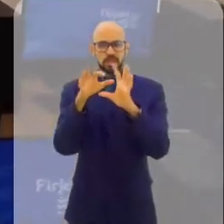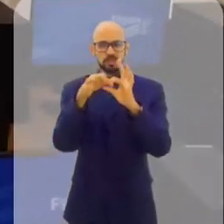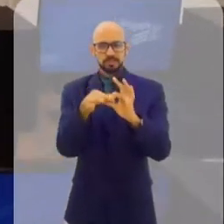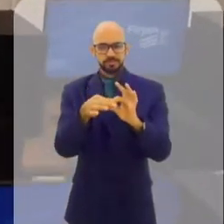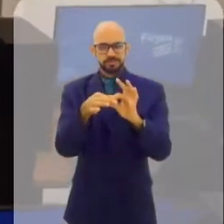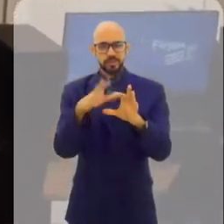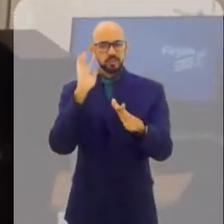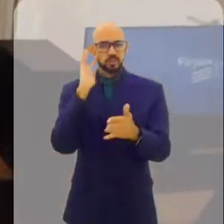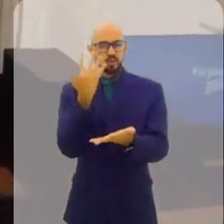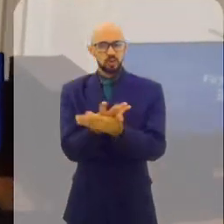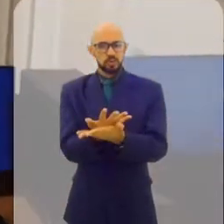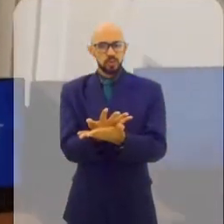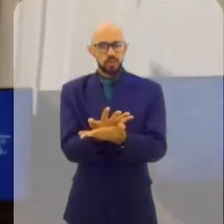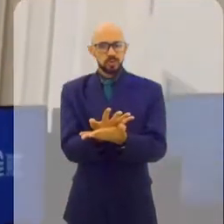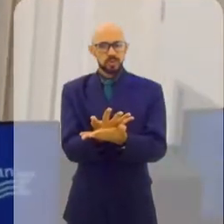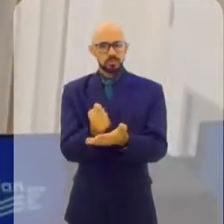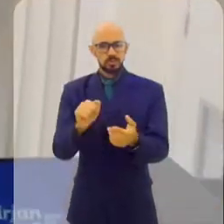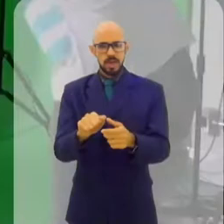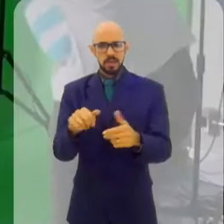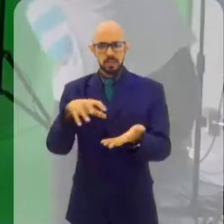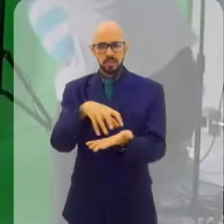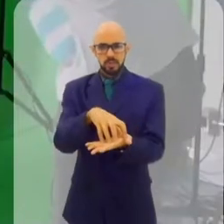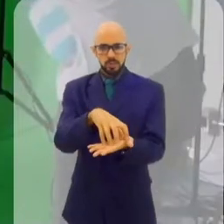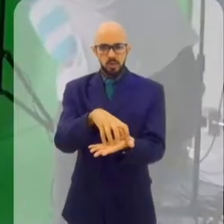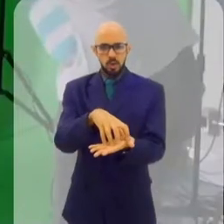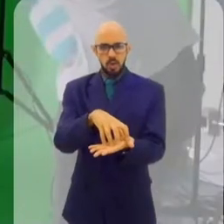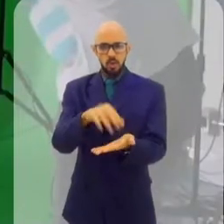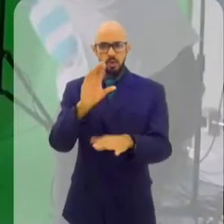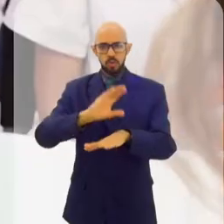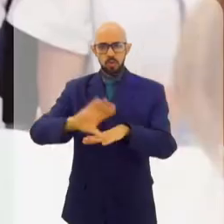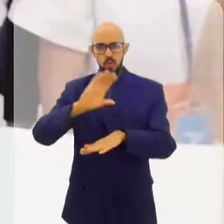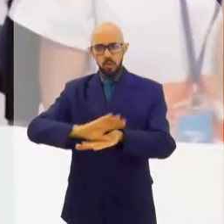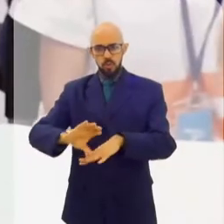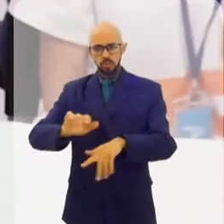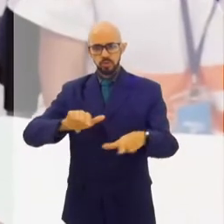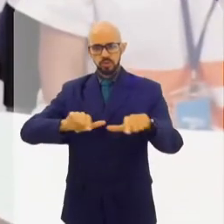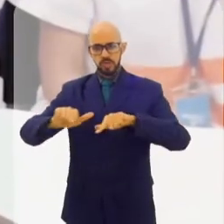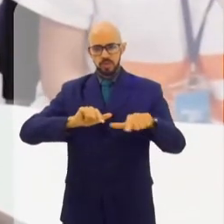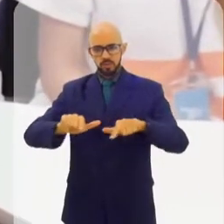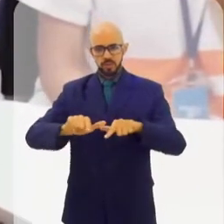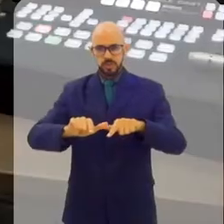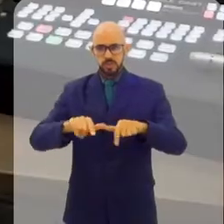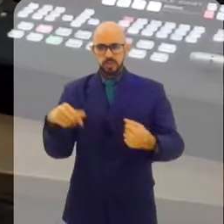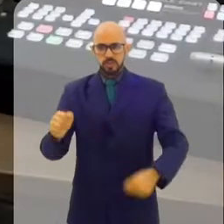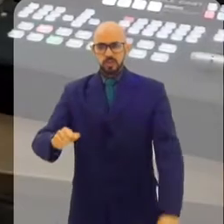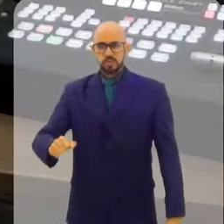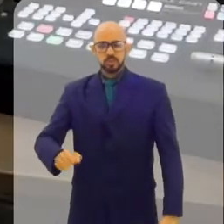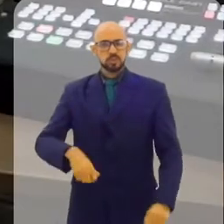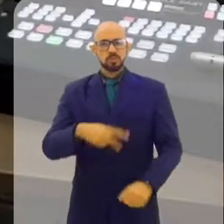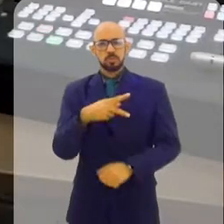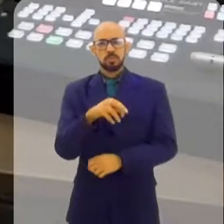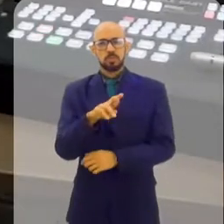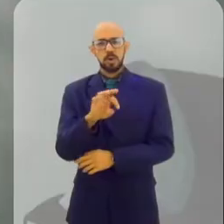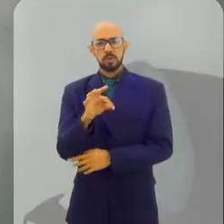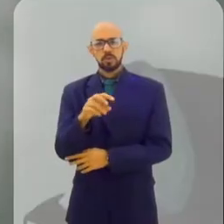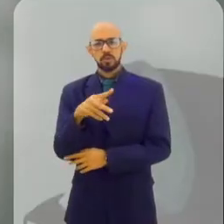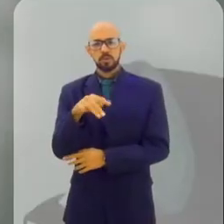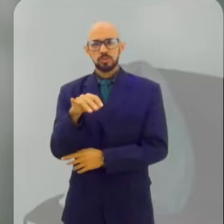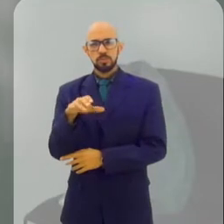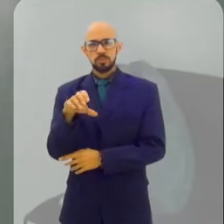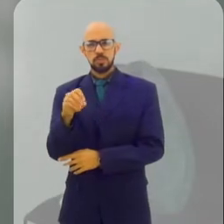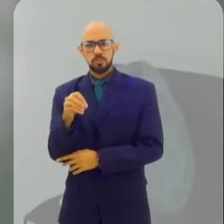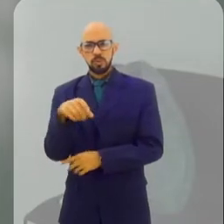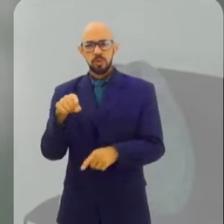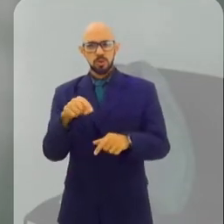integra diferentes soluções para o setor criativo por meio de cursos, serviços tecnológicos, prototipagem, consultorias